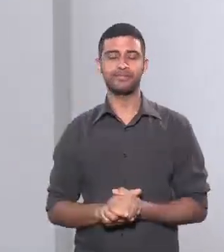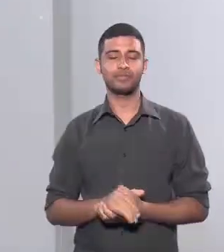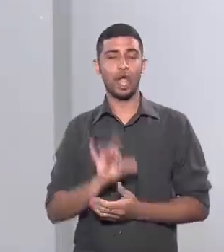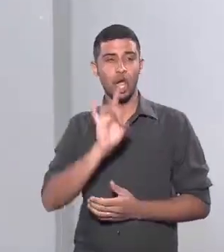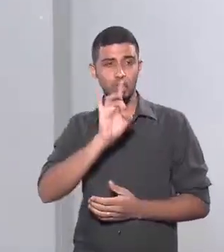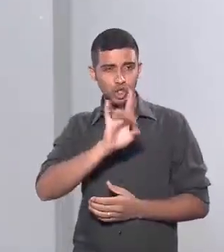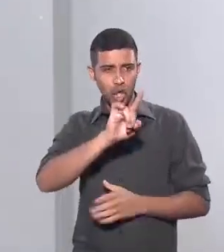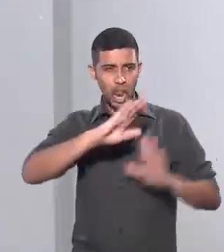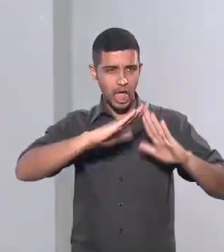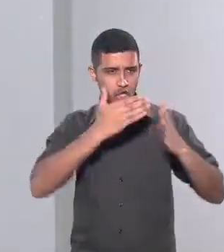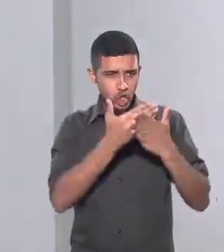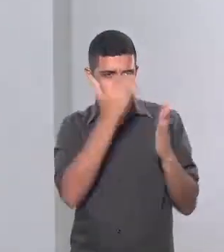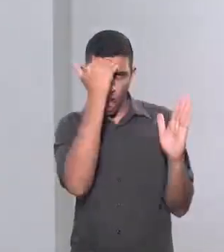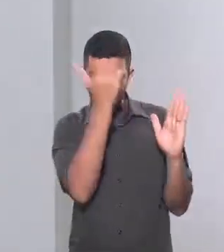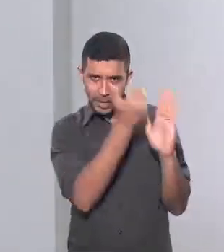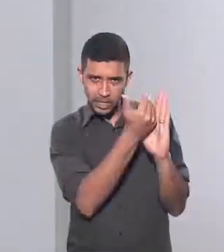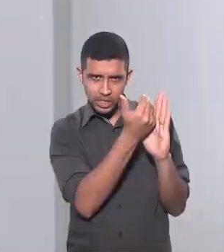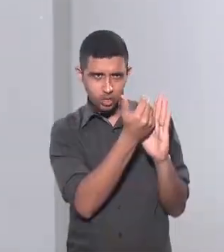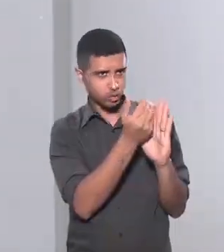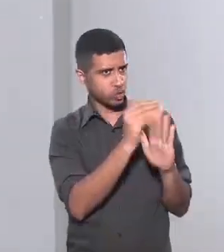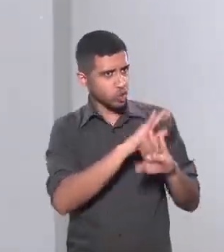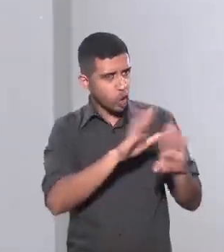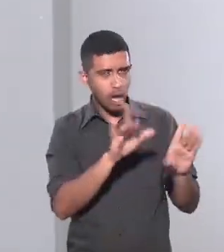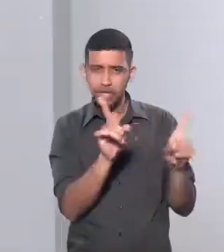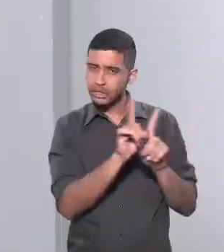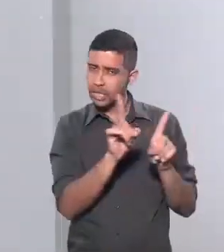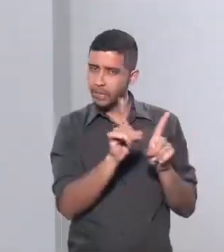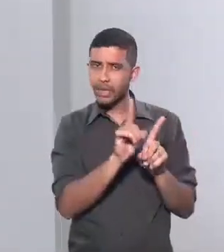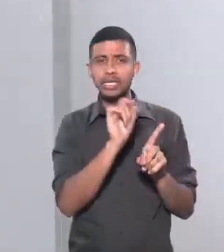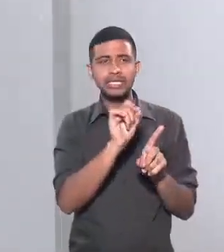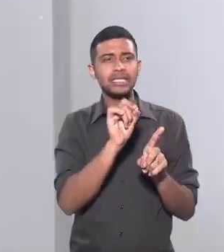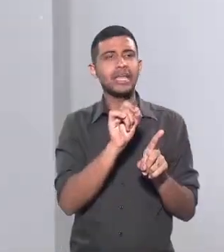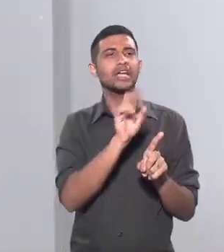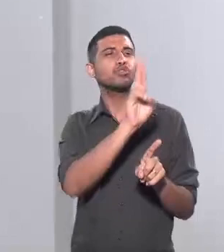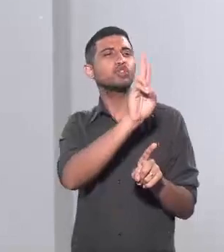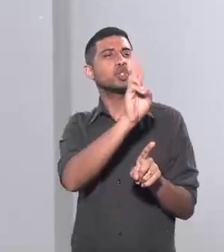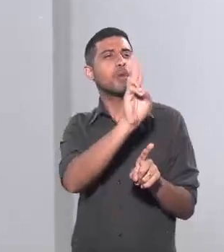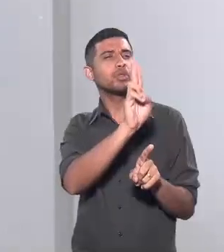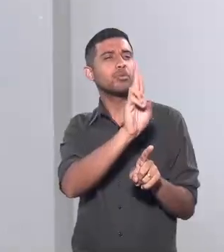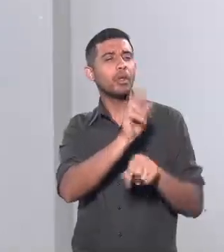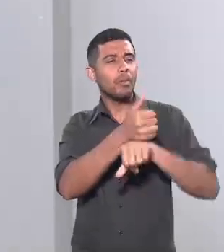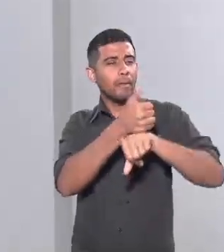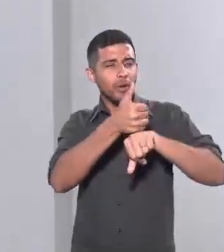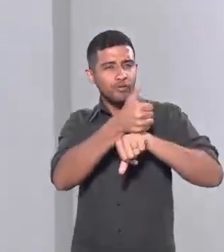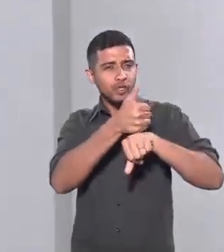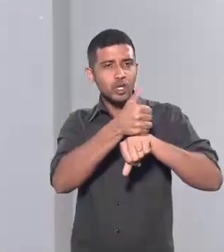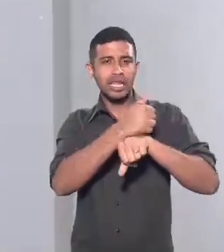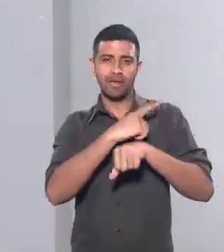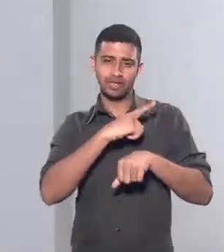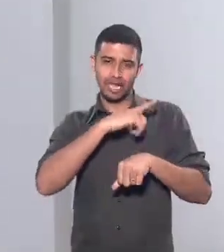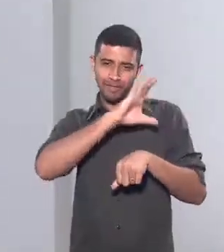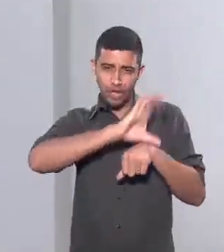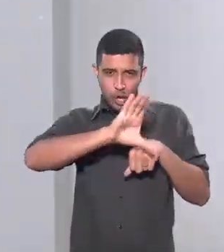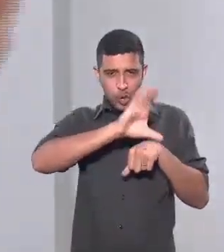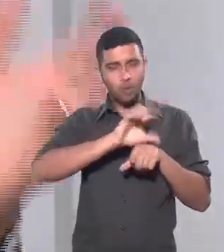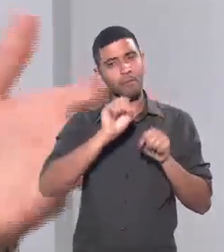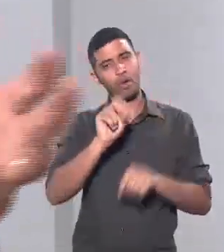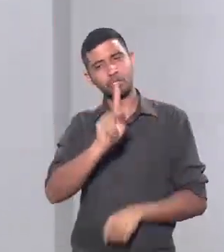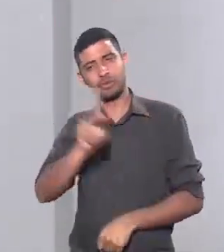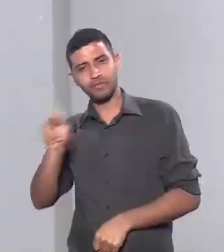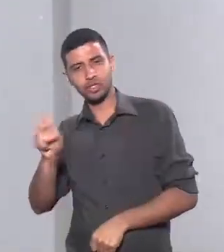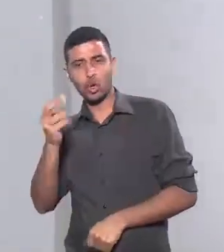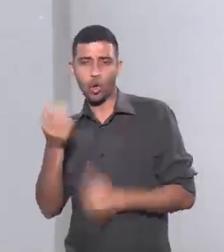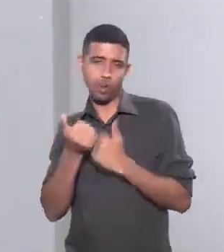aquela instituição cumpriu a lei, mas quais foram os profissionais responsáveis que participaram, por exemplo, do curso,